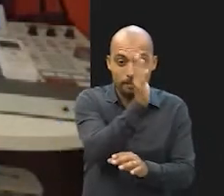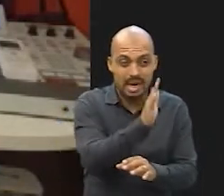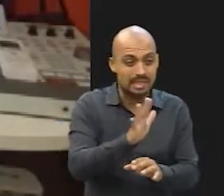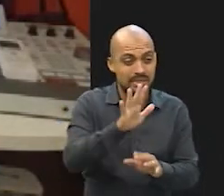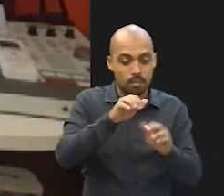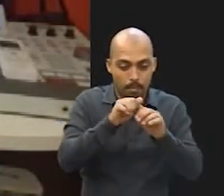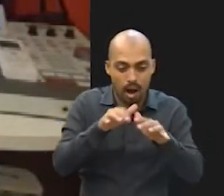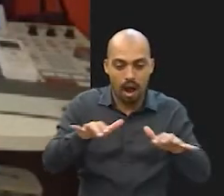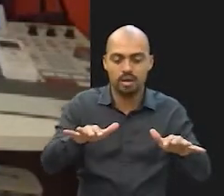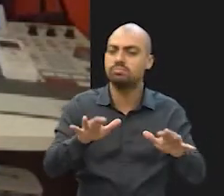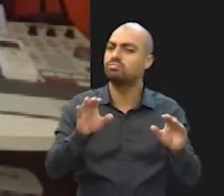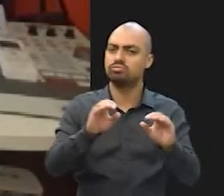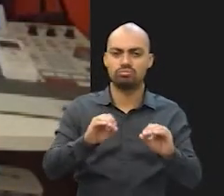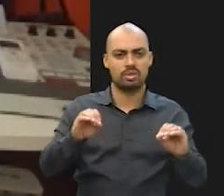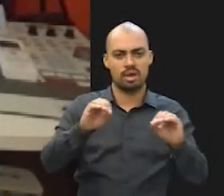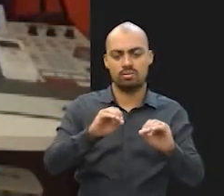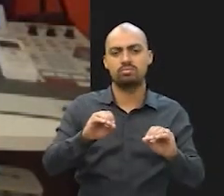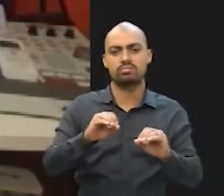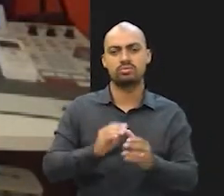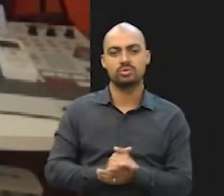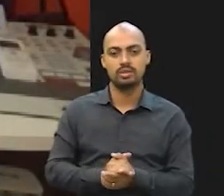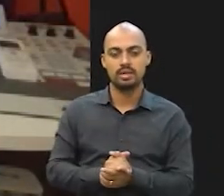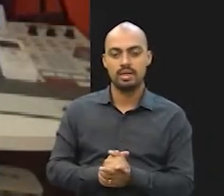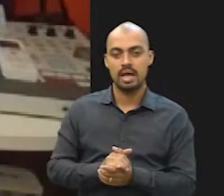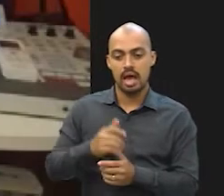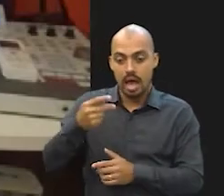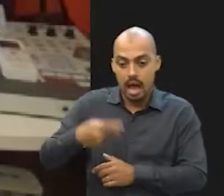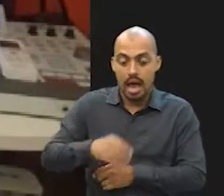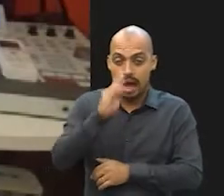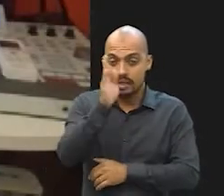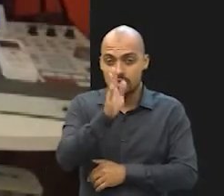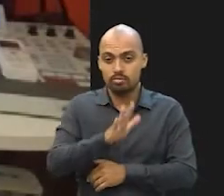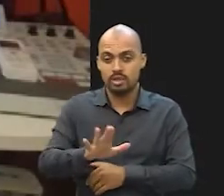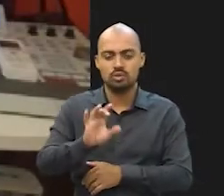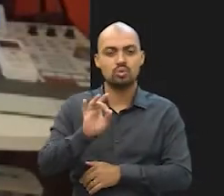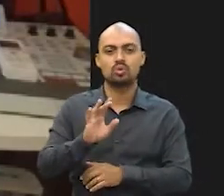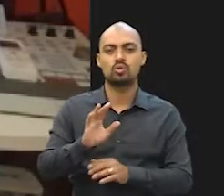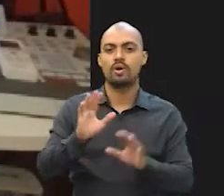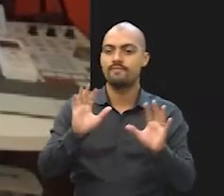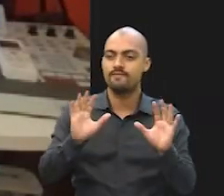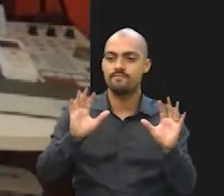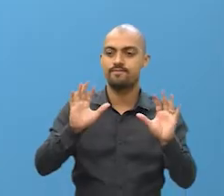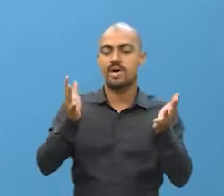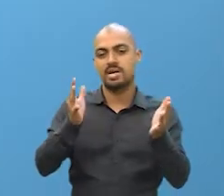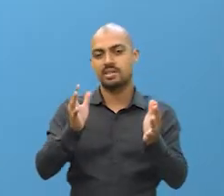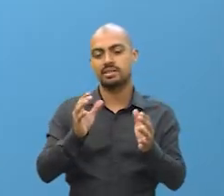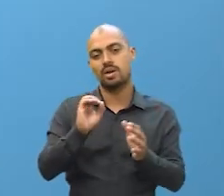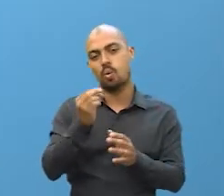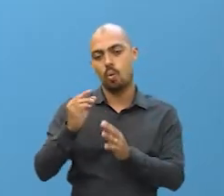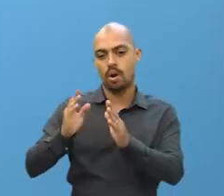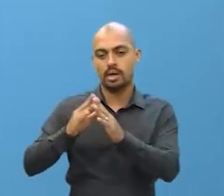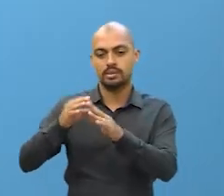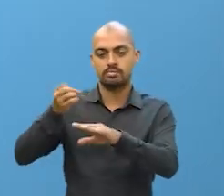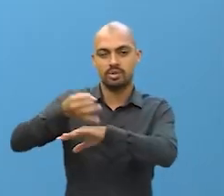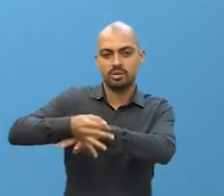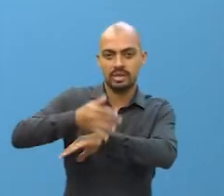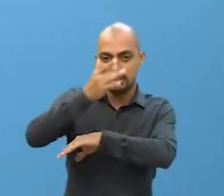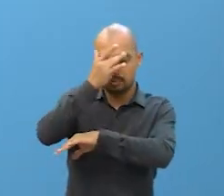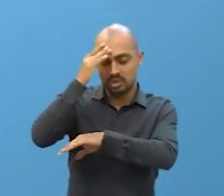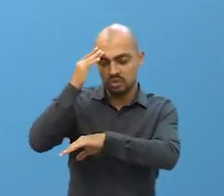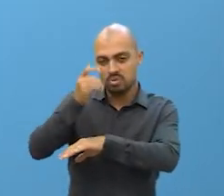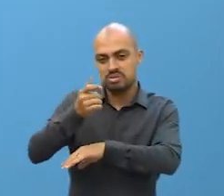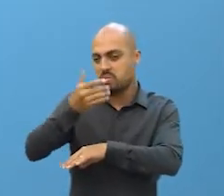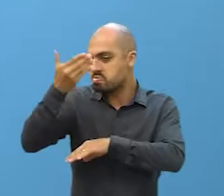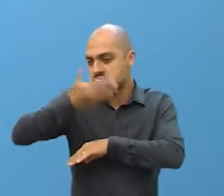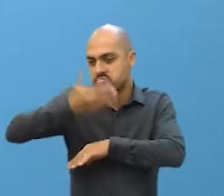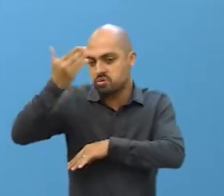ainda, entendeu? DJ no Brasil, ele animava festa ou animava casa noturna e ponto final. E era aquele cara que você só via nesse